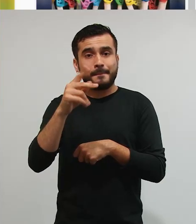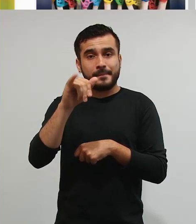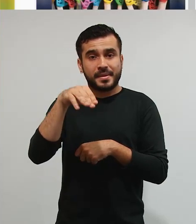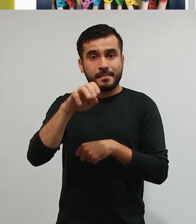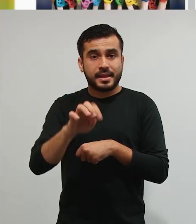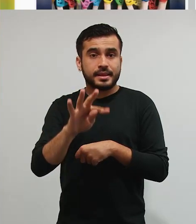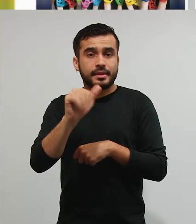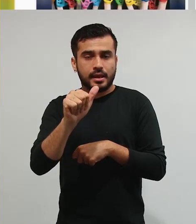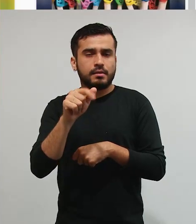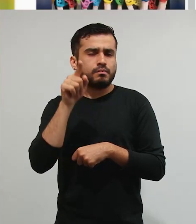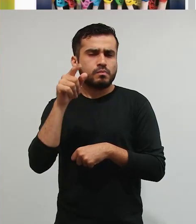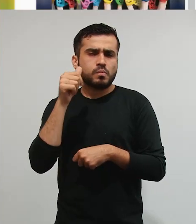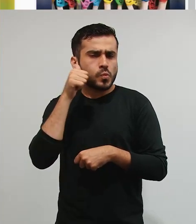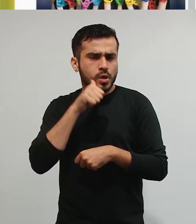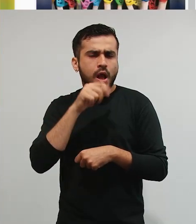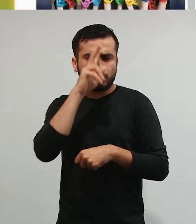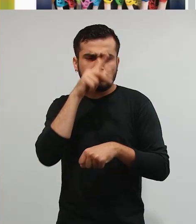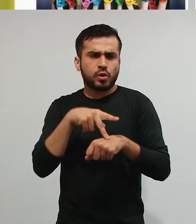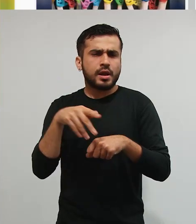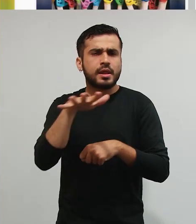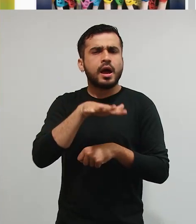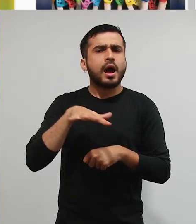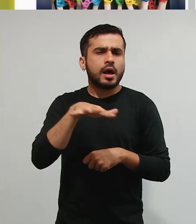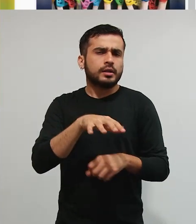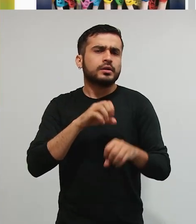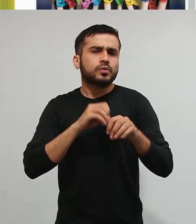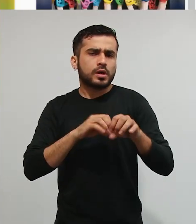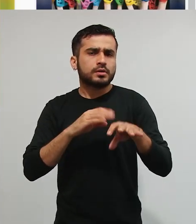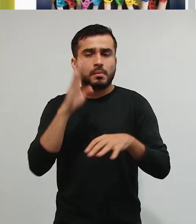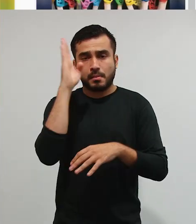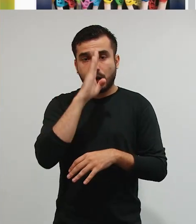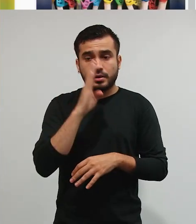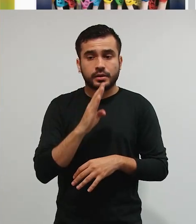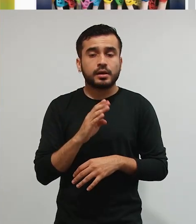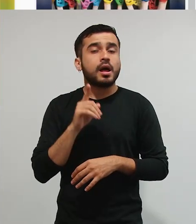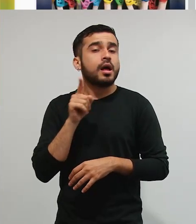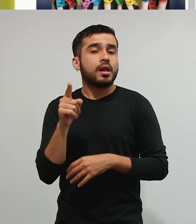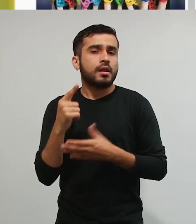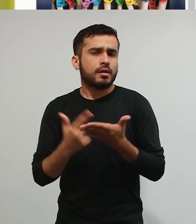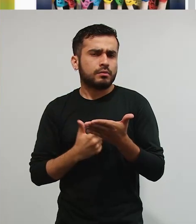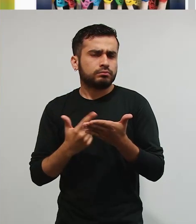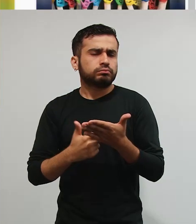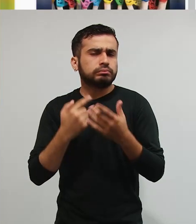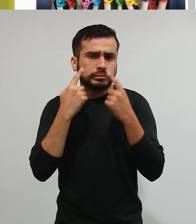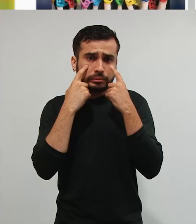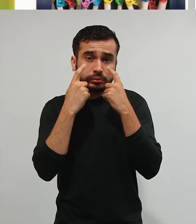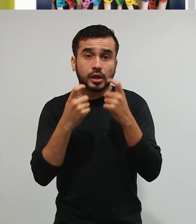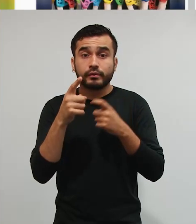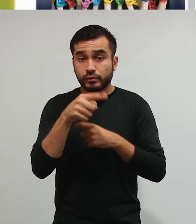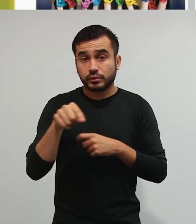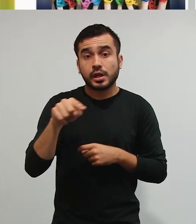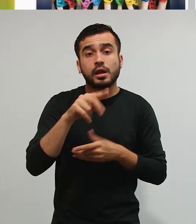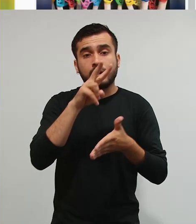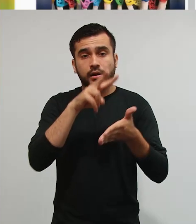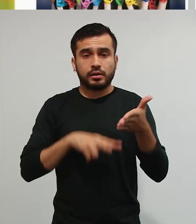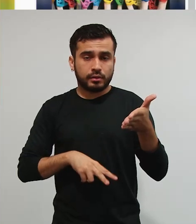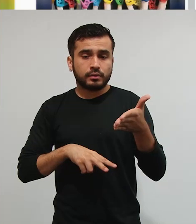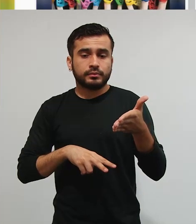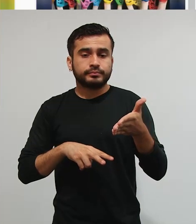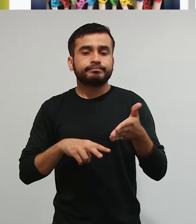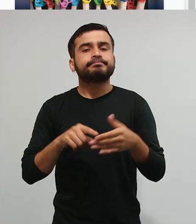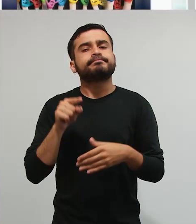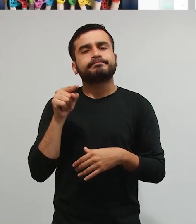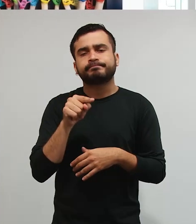área de educação brasileira, né? E a Selma Garrido Pimenta, ela tem um livro que é muito interessante vocês fazerem a